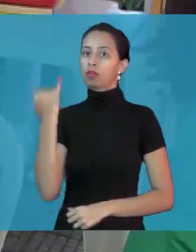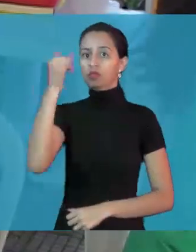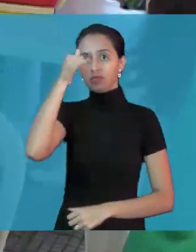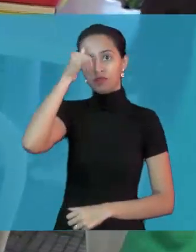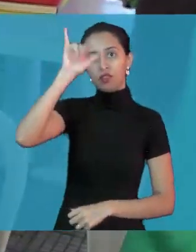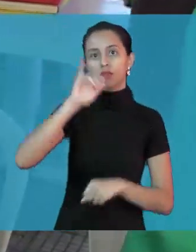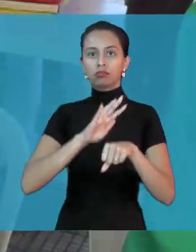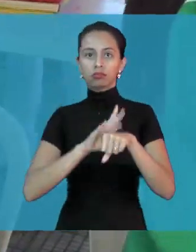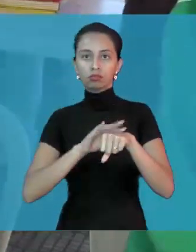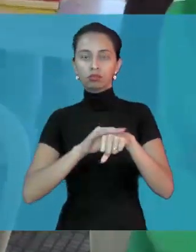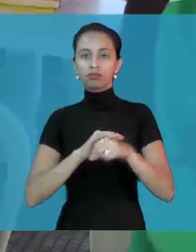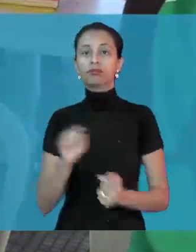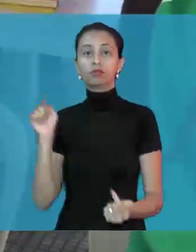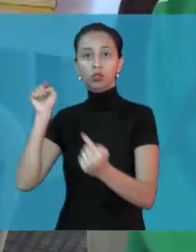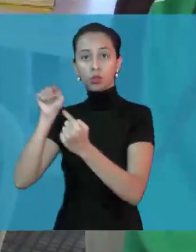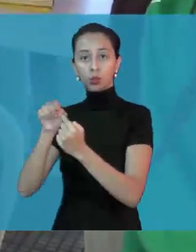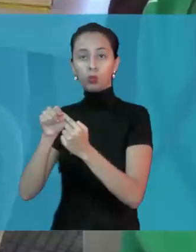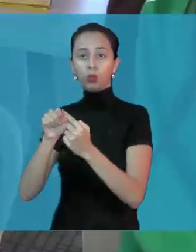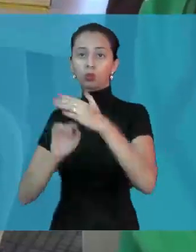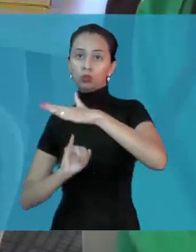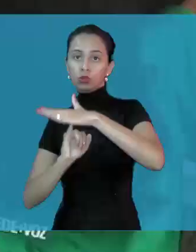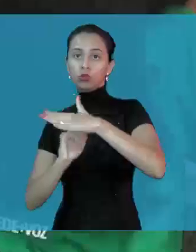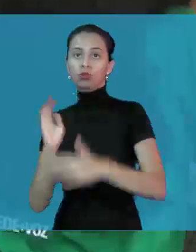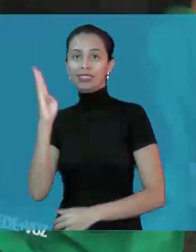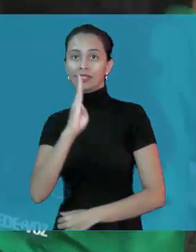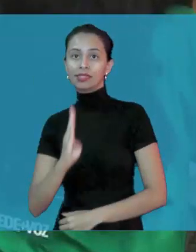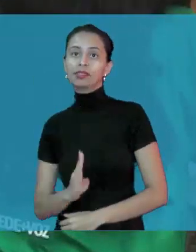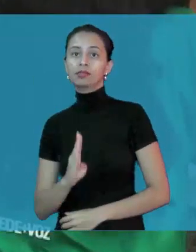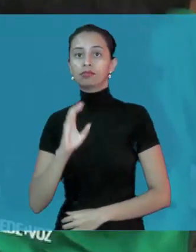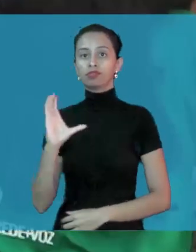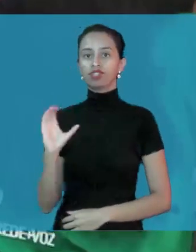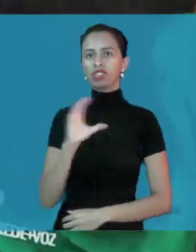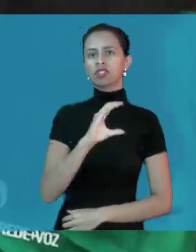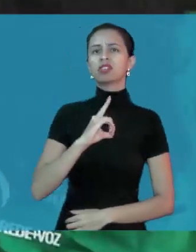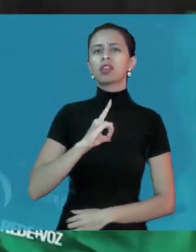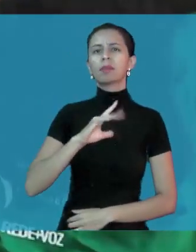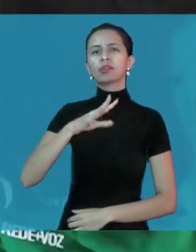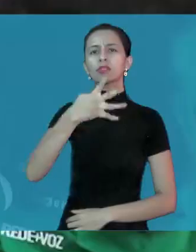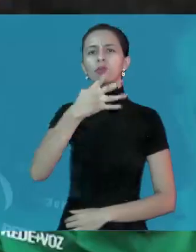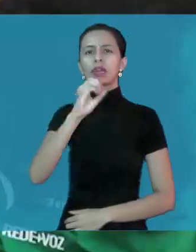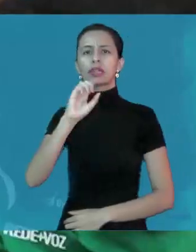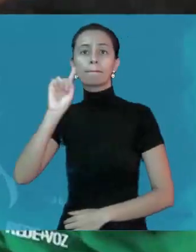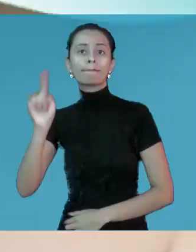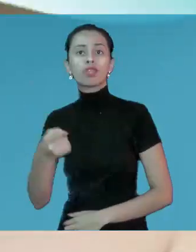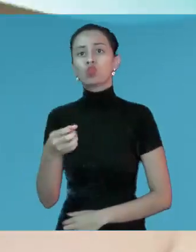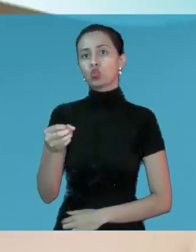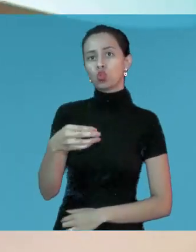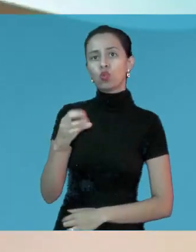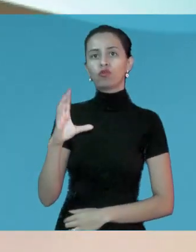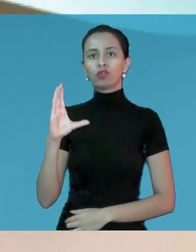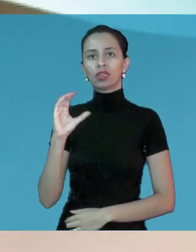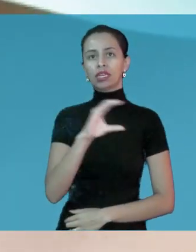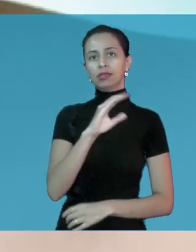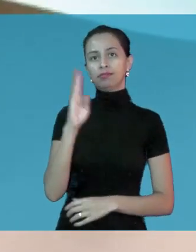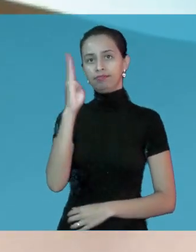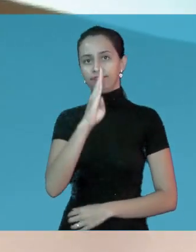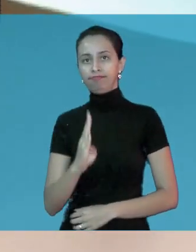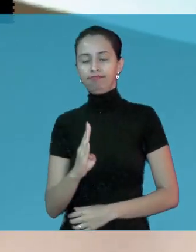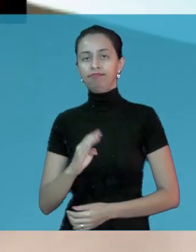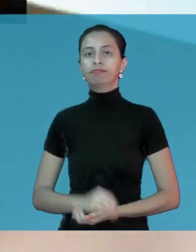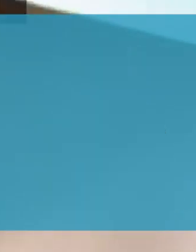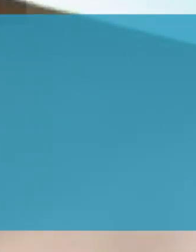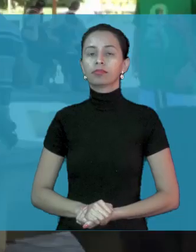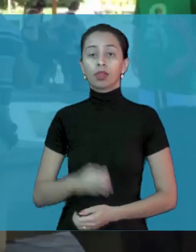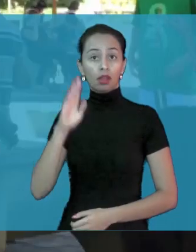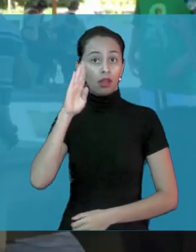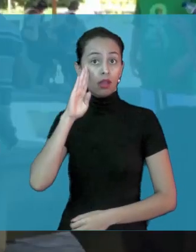UFC para a importância da prevenção da doença. De acordo com o Instituto Nacional de Câncer, são cerca de 40 mil novos casos por ano